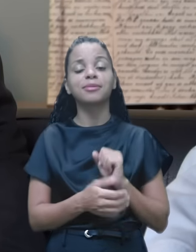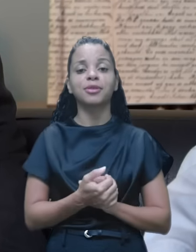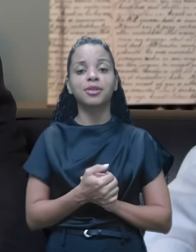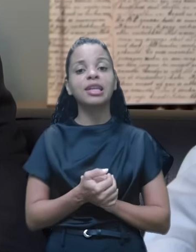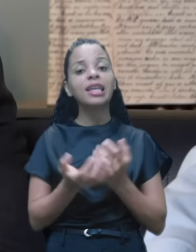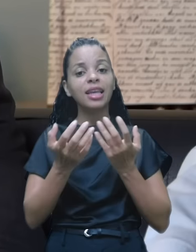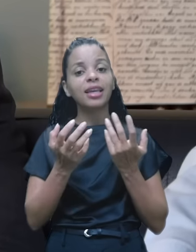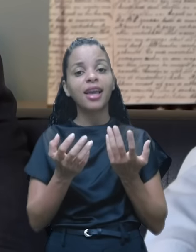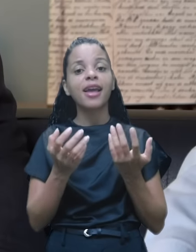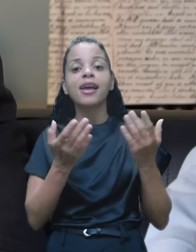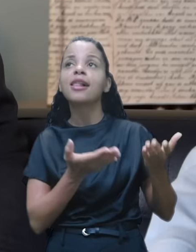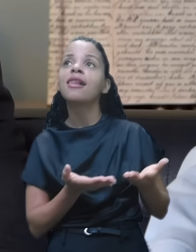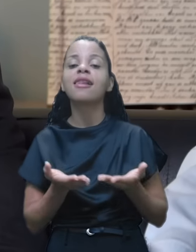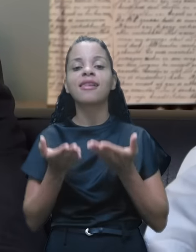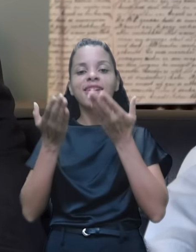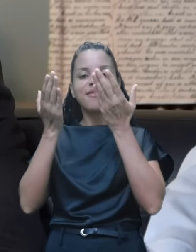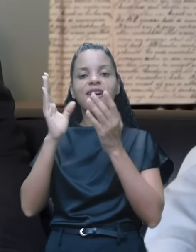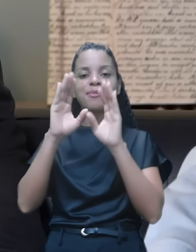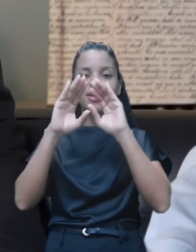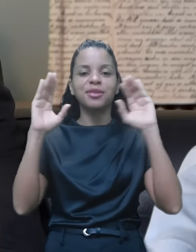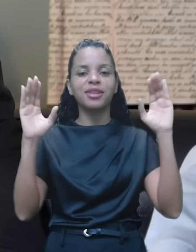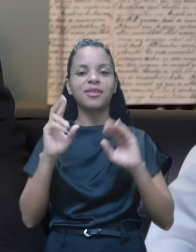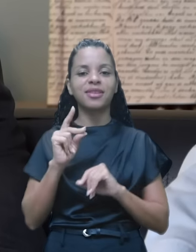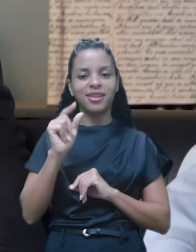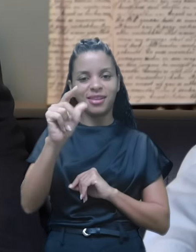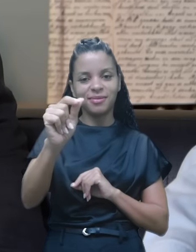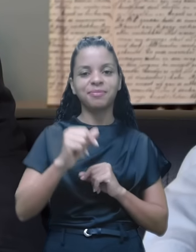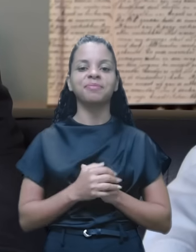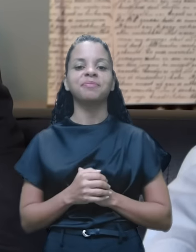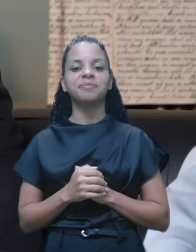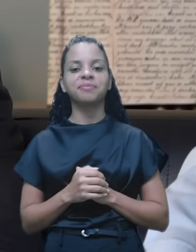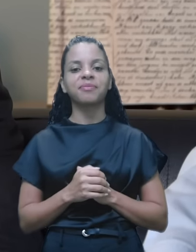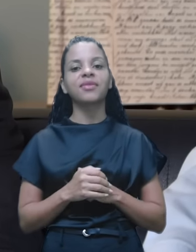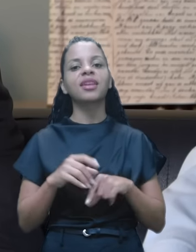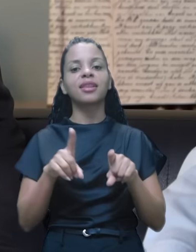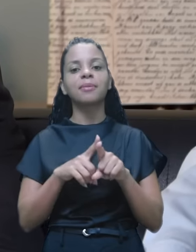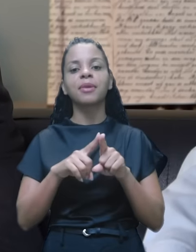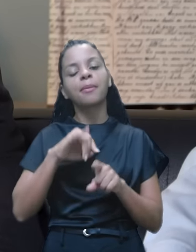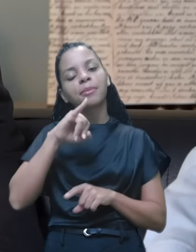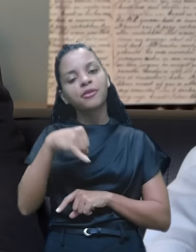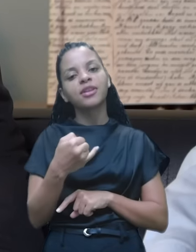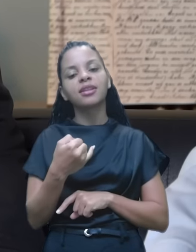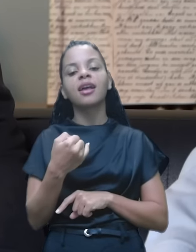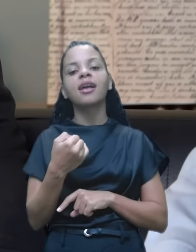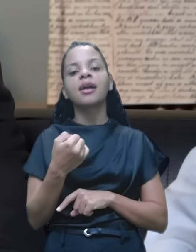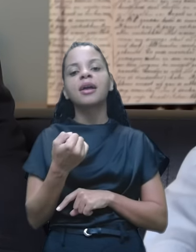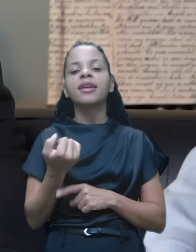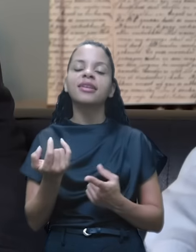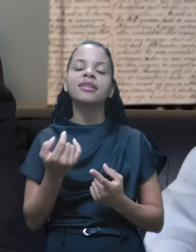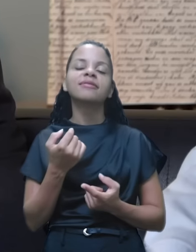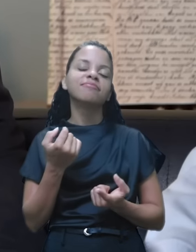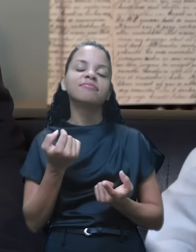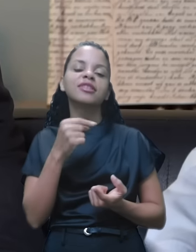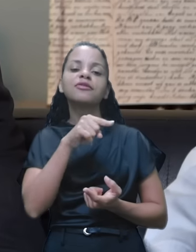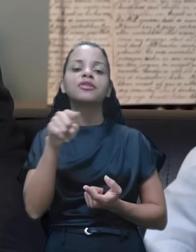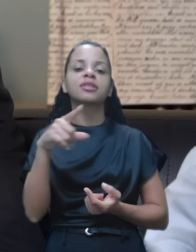você esteja lá no céu com Ele pela eternidade. E vou aproveitar também e desejar também um Feliz Natal para